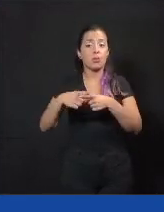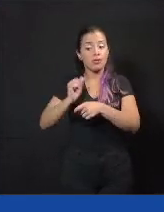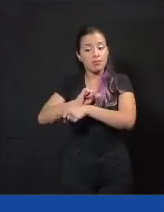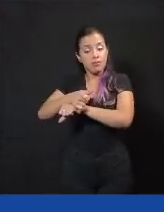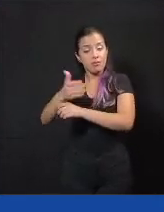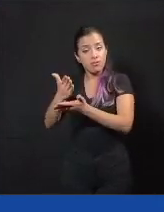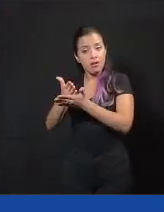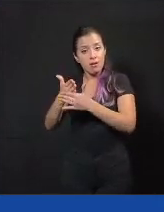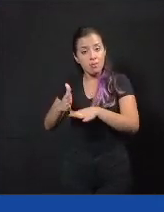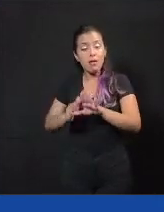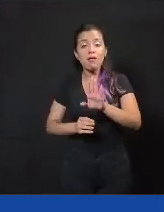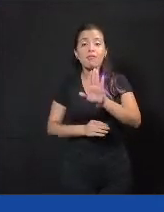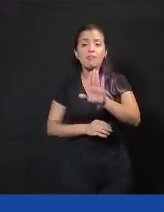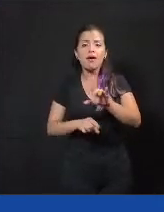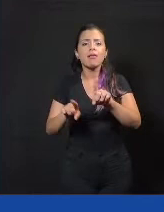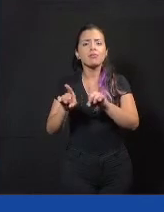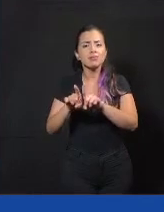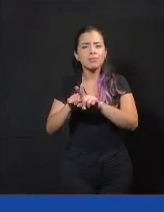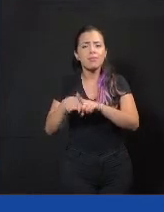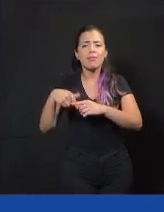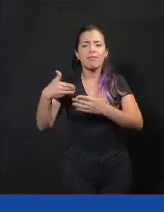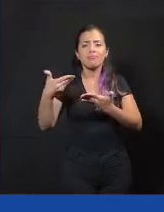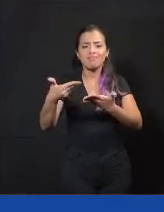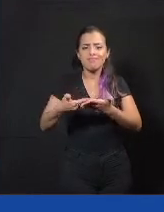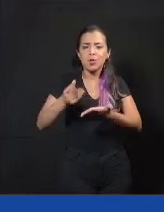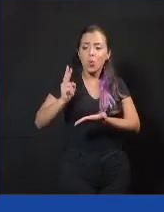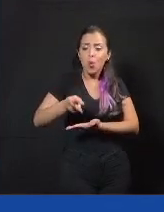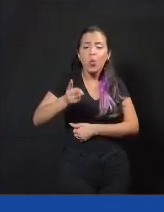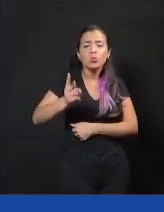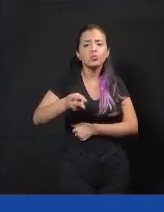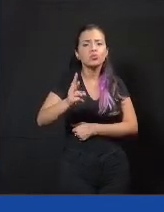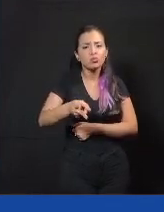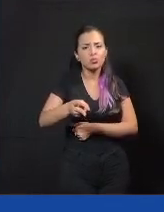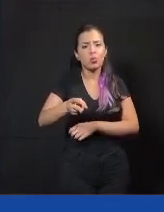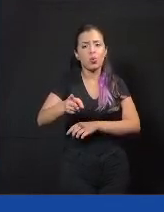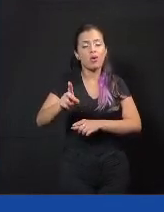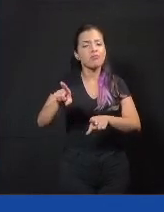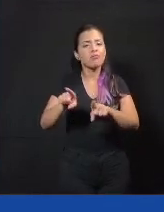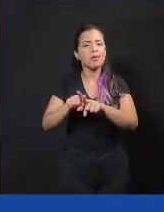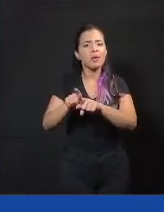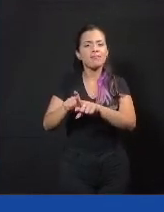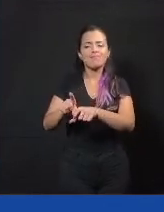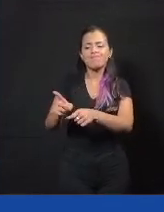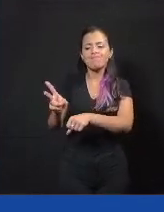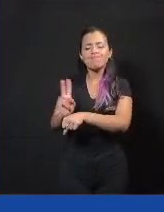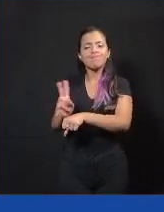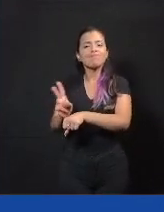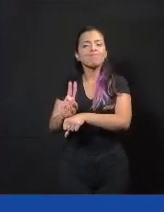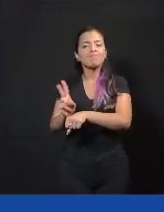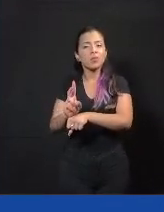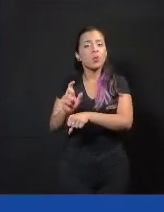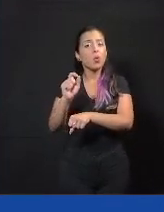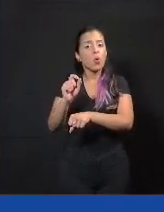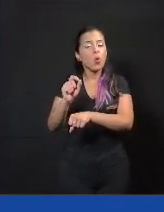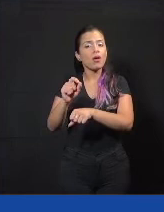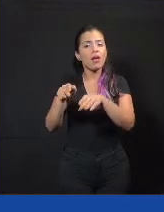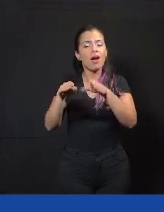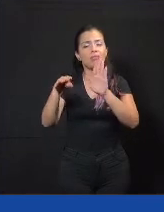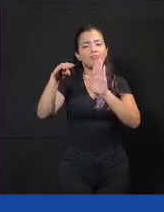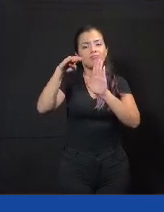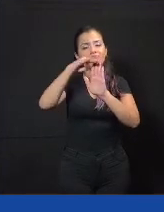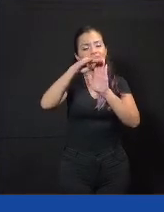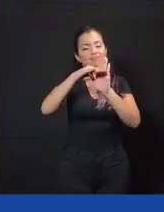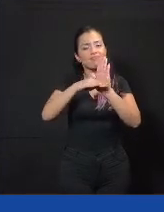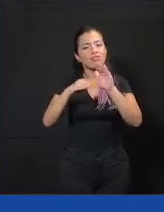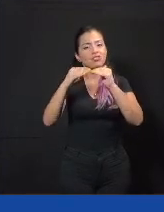reteve, mas preservou, mas cuidou de manter, né, as hierarquias que tinham sido fundadas